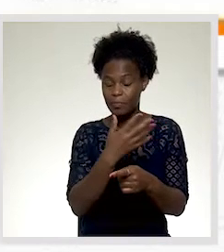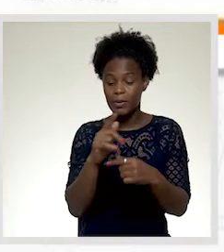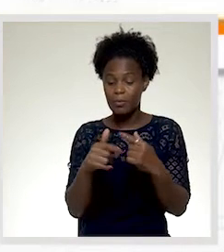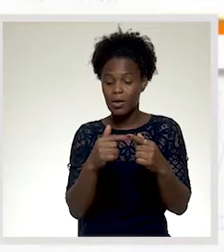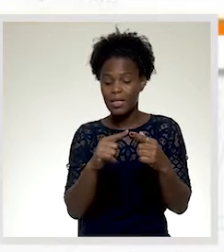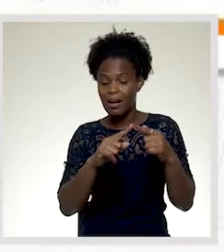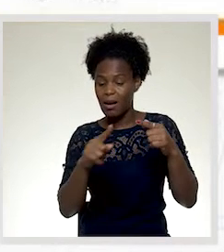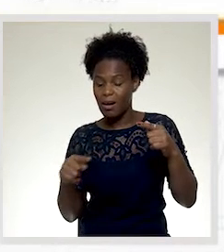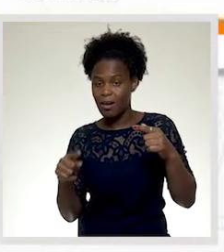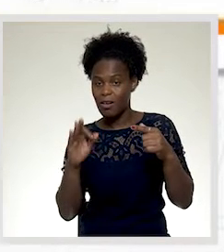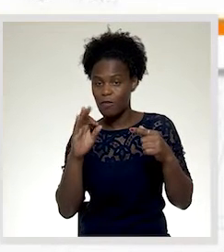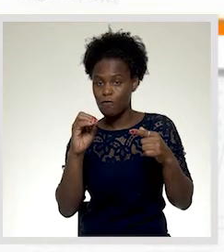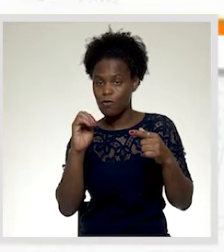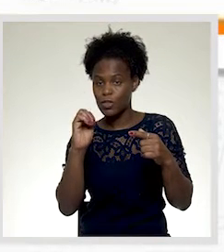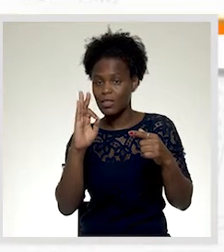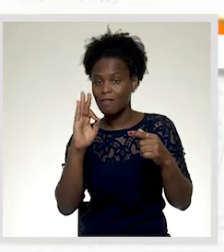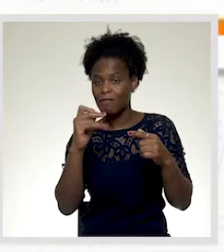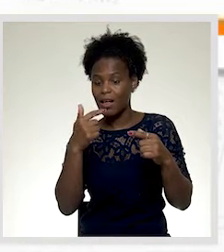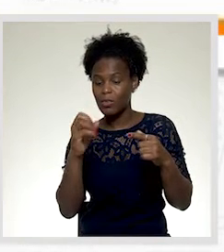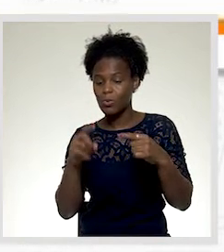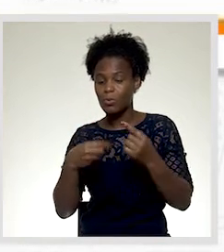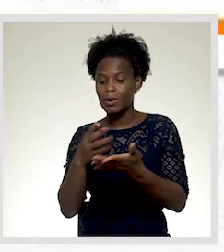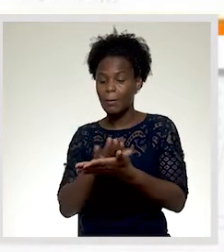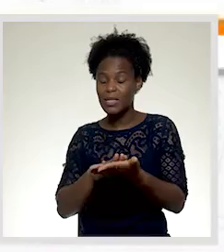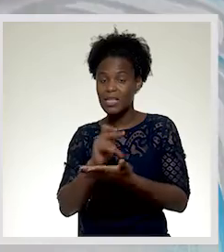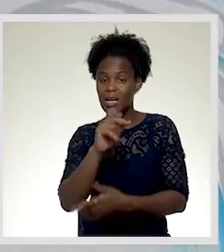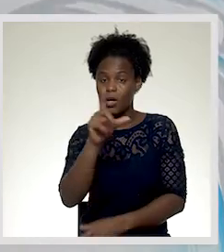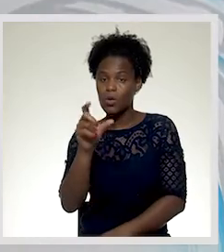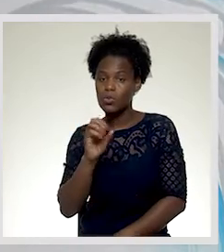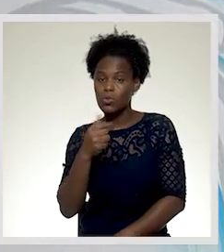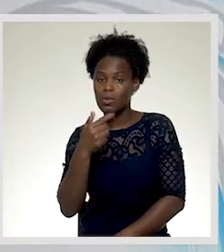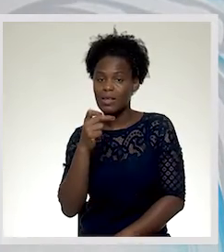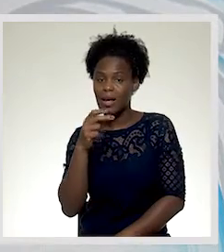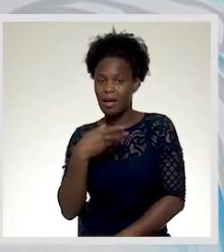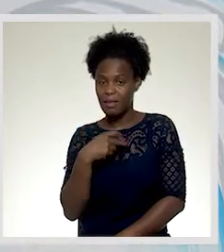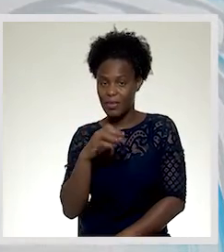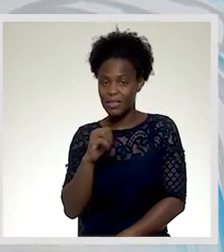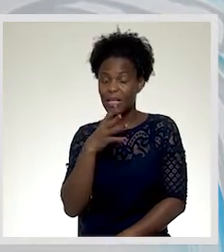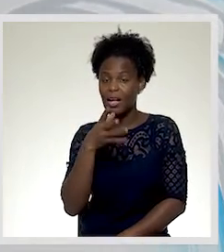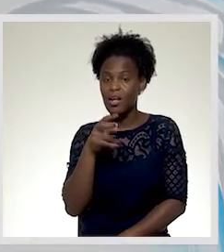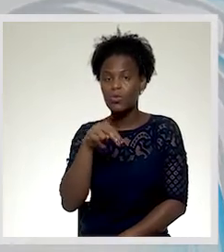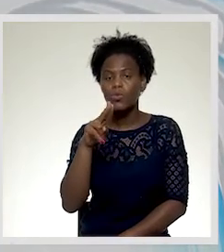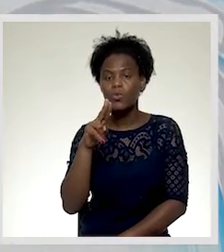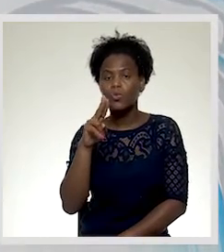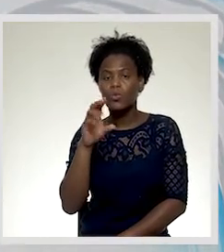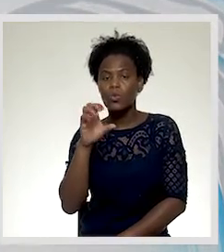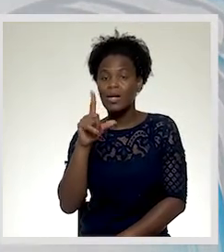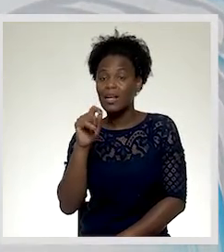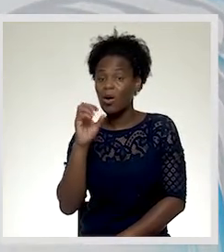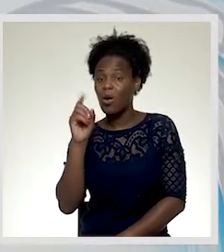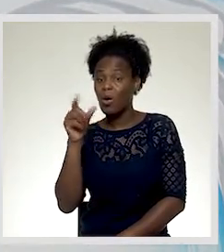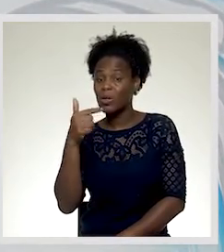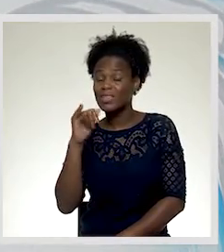contém aqui um radical fosfato e do outro lado está aqui as bases azotadas. Estes aqui são os nucleótidos que